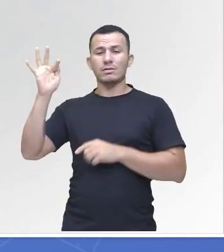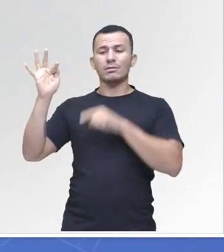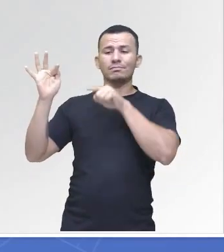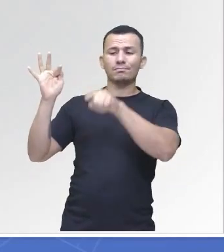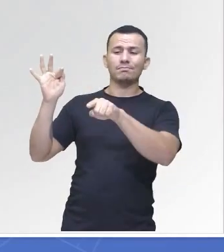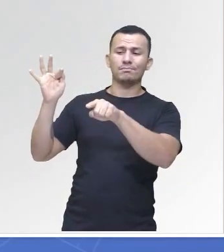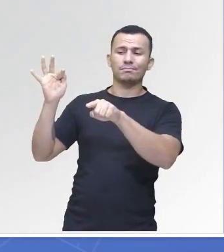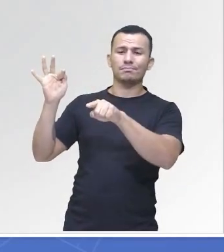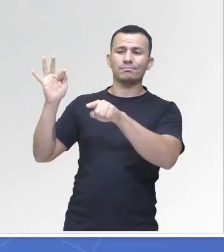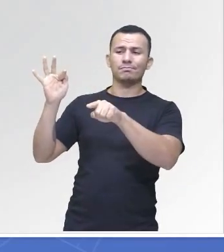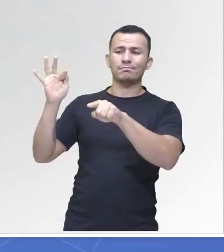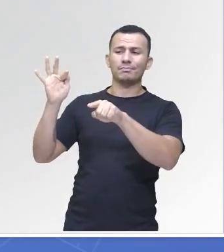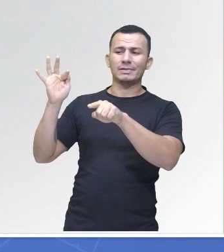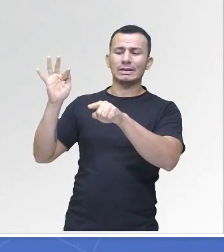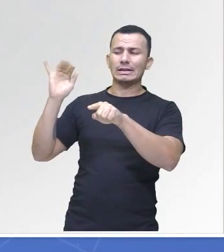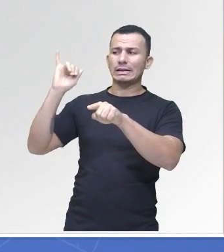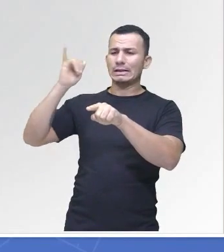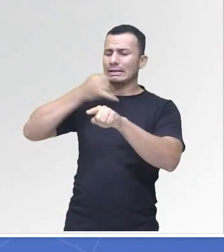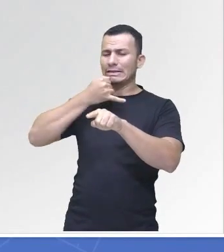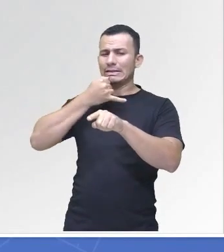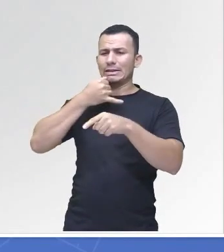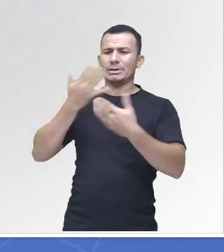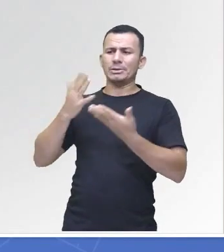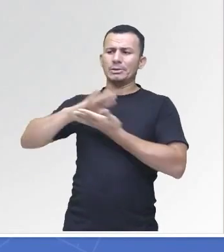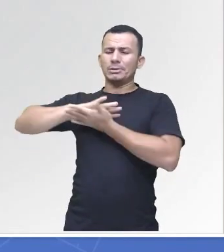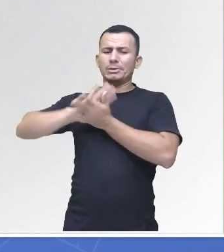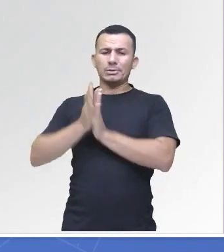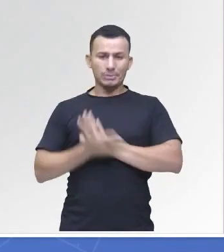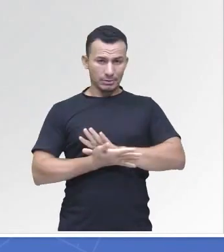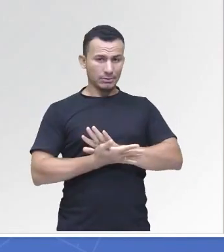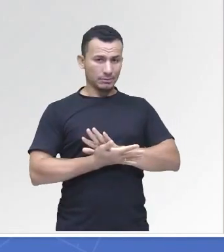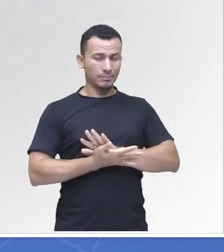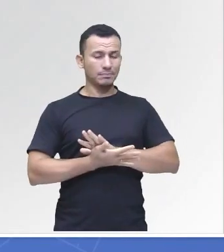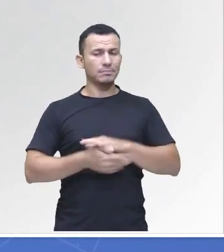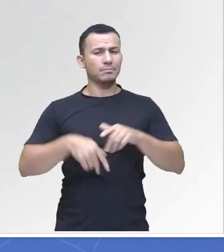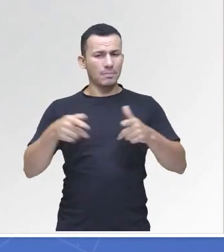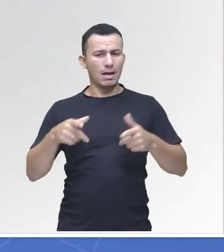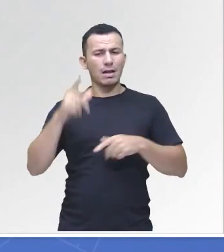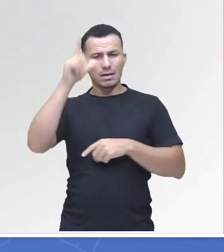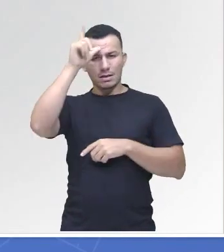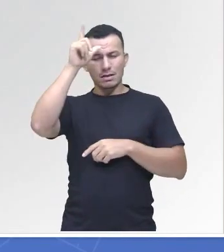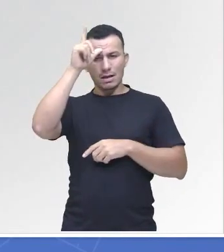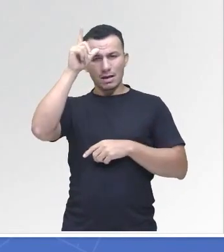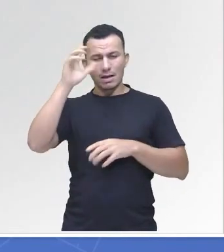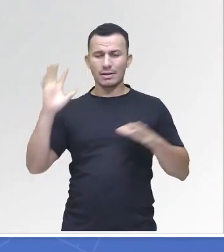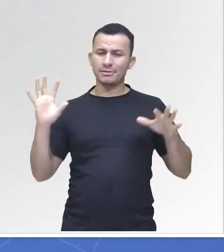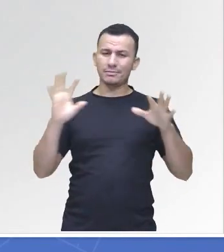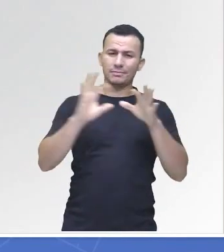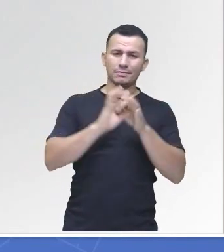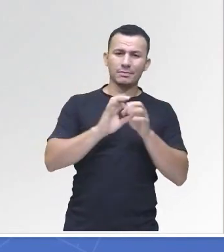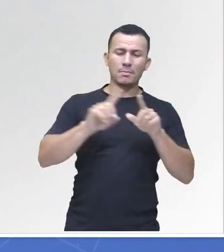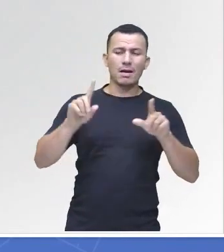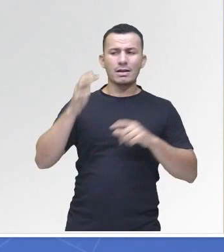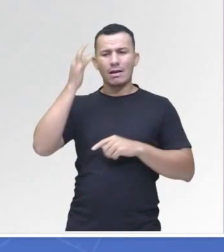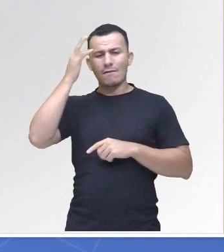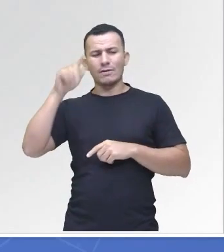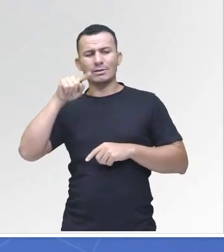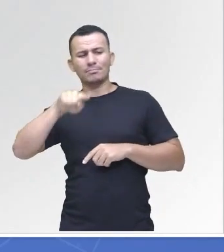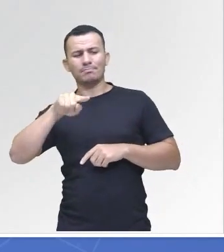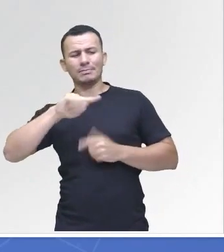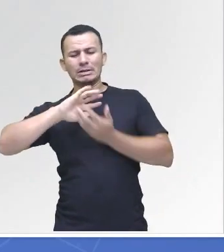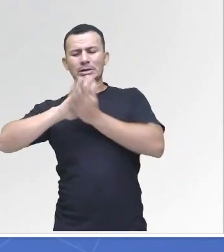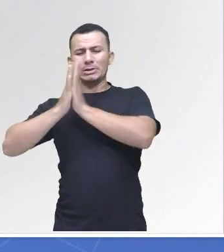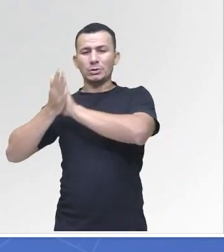uma humilhação. Então a gente vai ter aí essa unificação da Alemanha gerando um sentimento de revanchismo